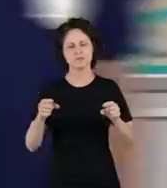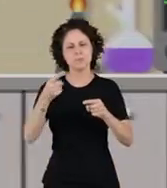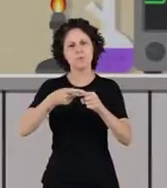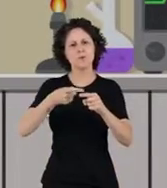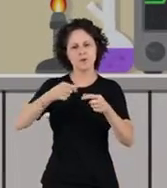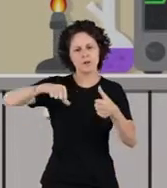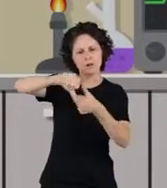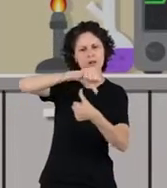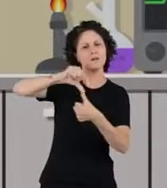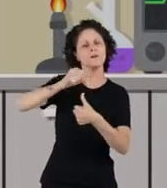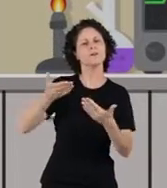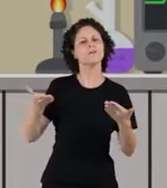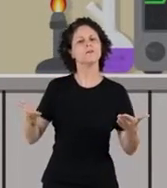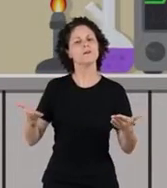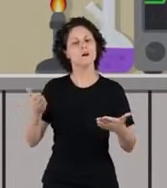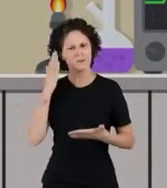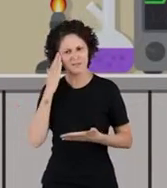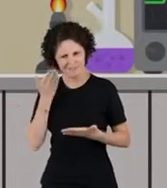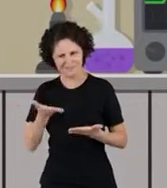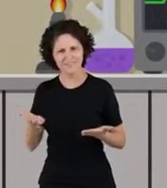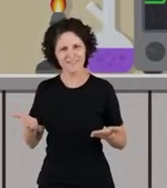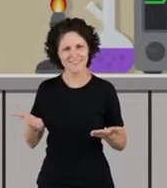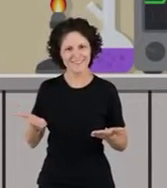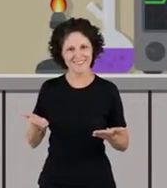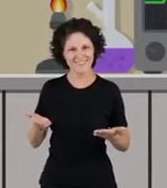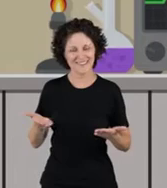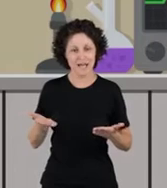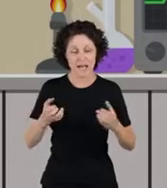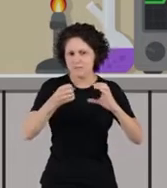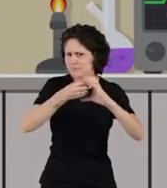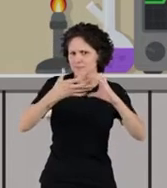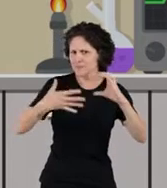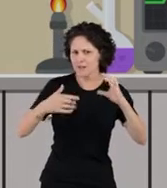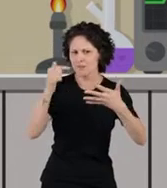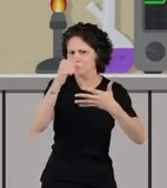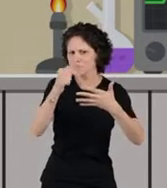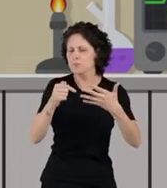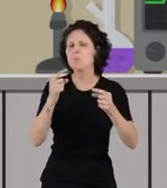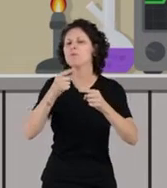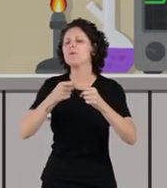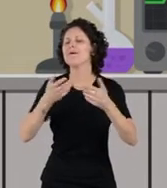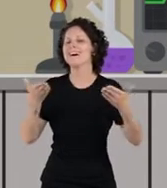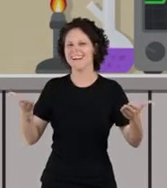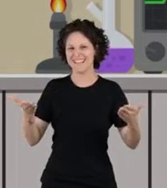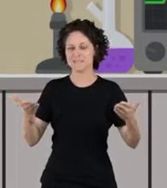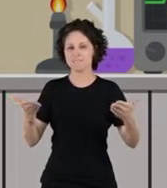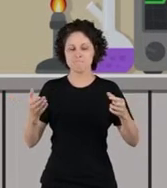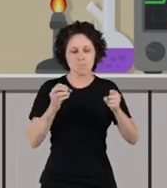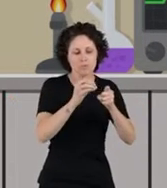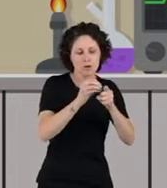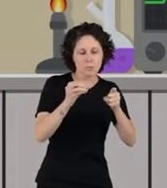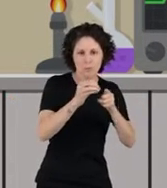mesmo? Mas como este caroço duro vira aquele floquinho mega delicioso? Espia aqui comigo para ver como a ciência entra